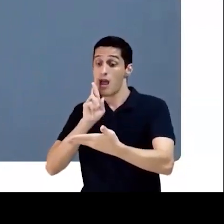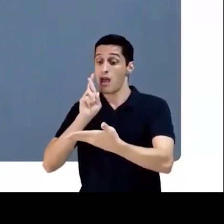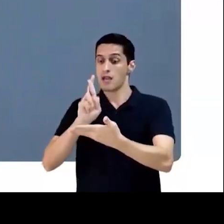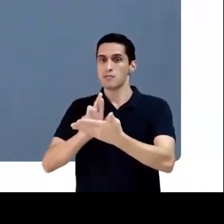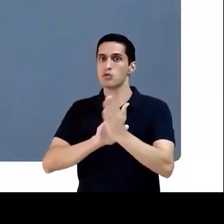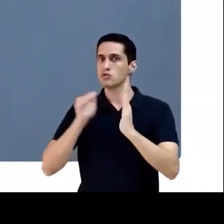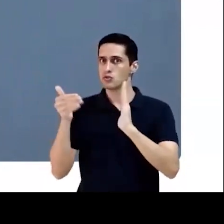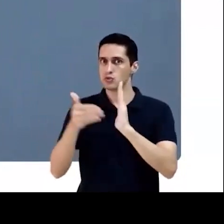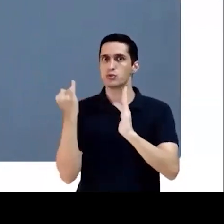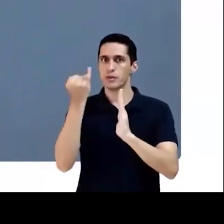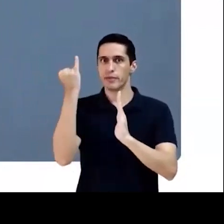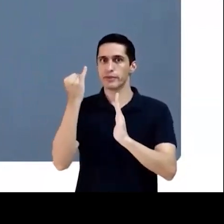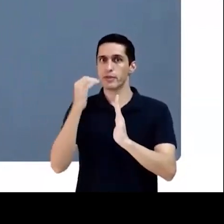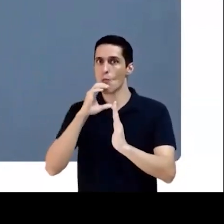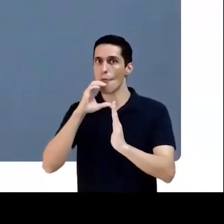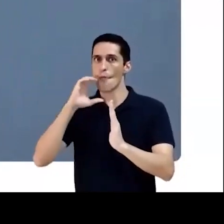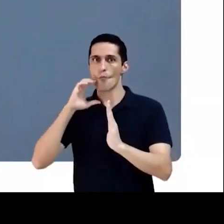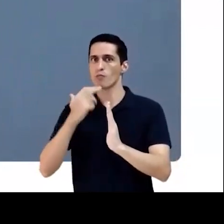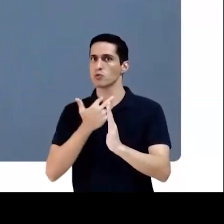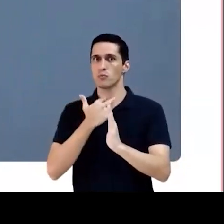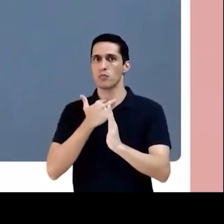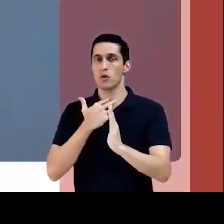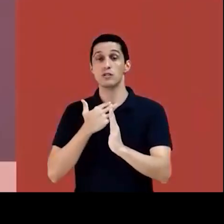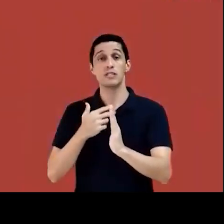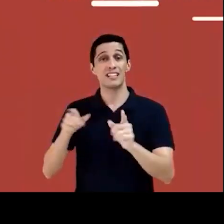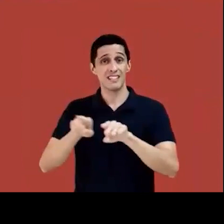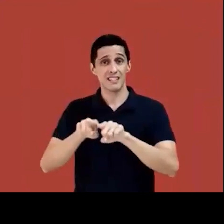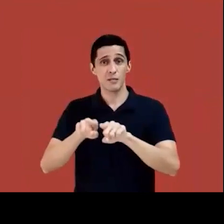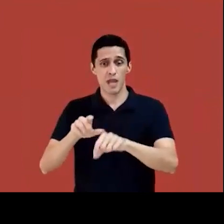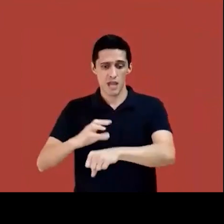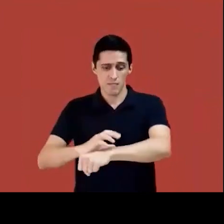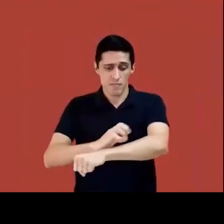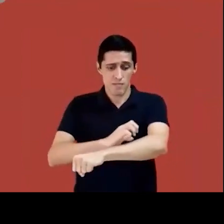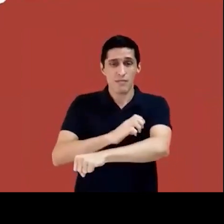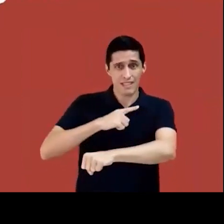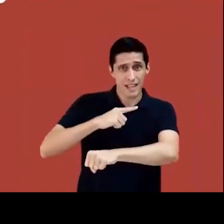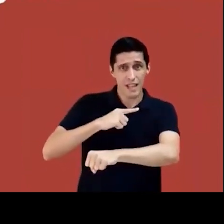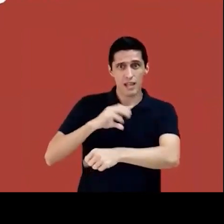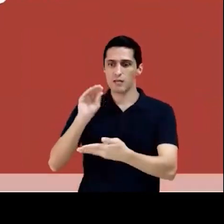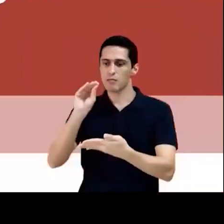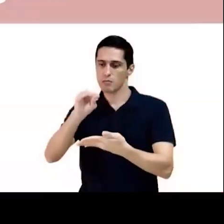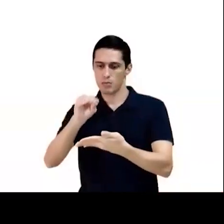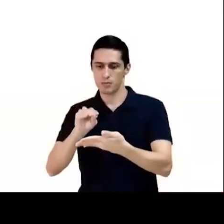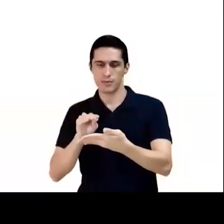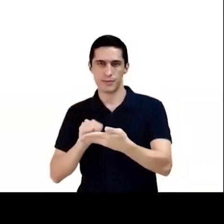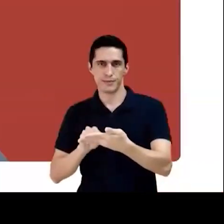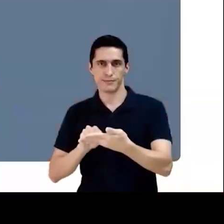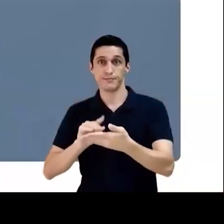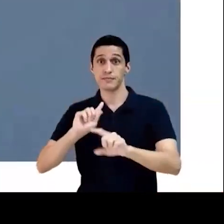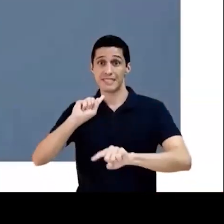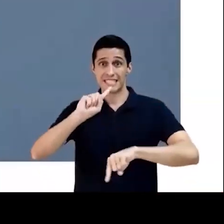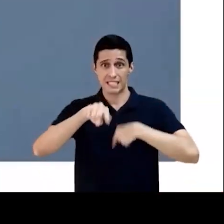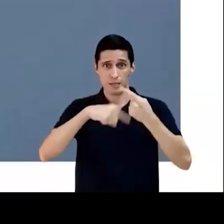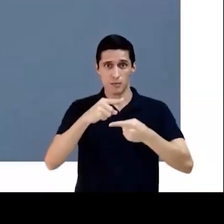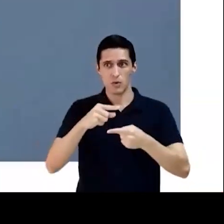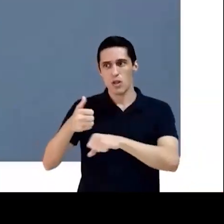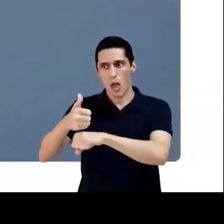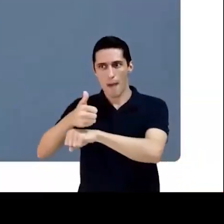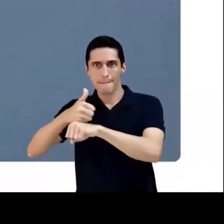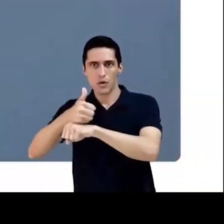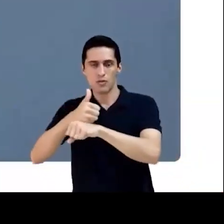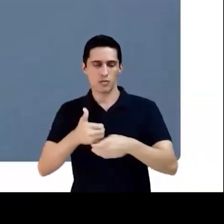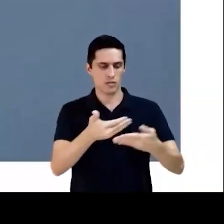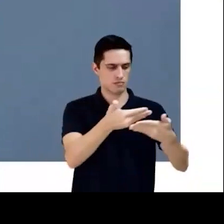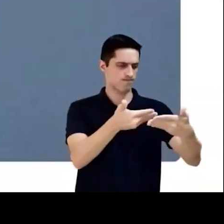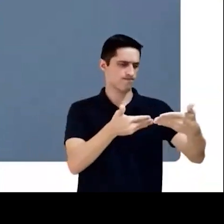informação solicitada seja omitida, incluindo o histórico de alergias. Depois deste questionário, um profissional